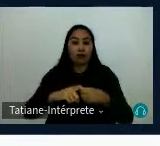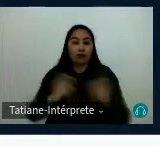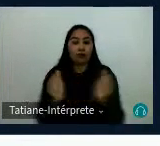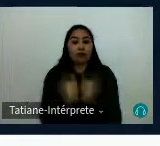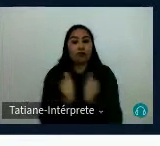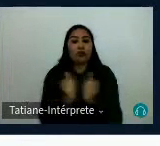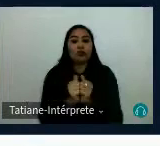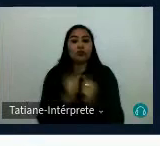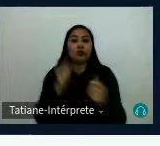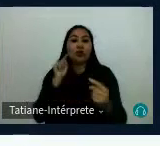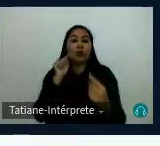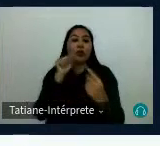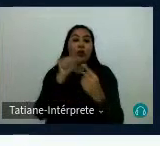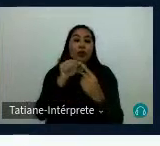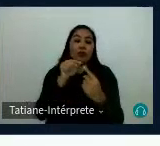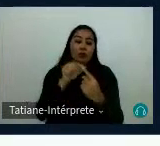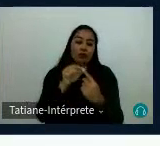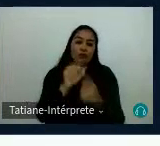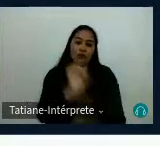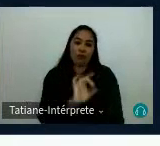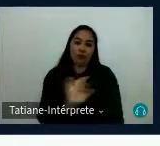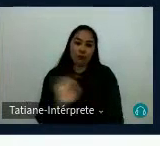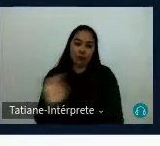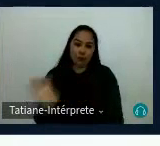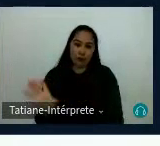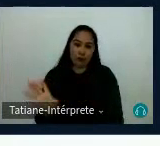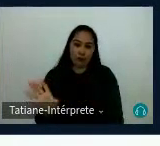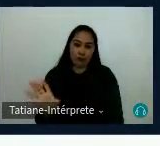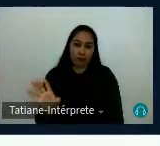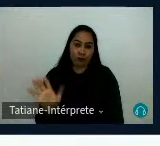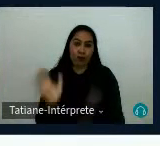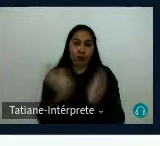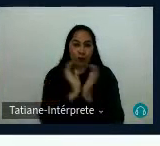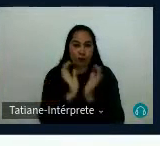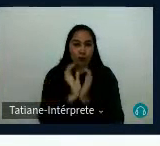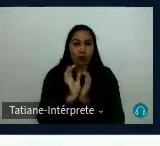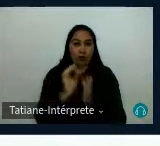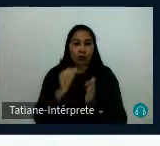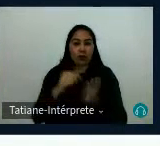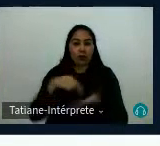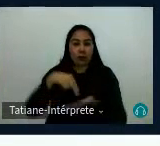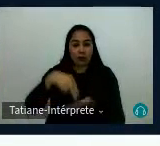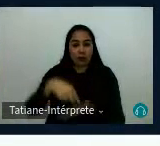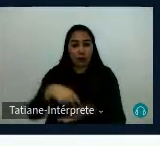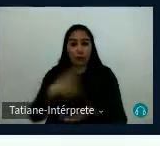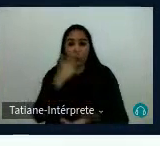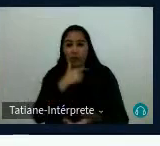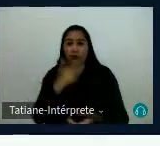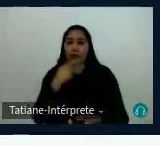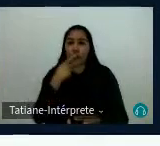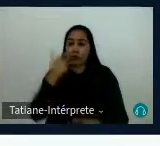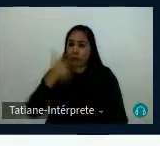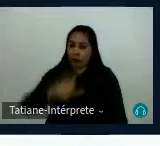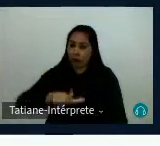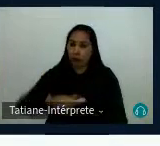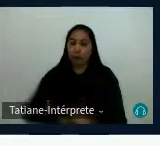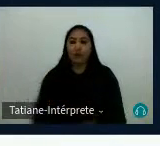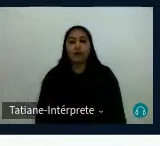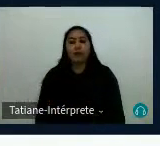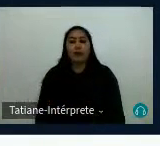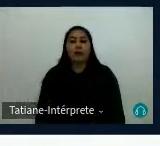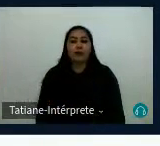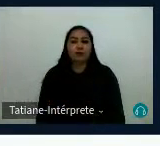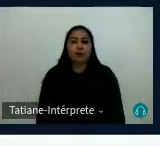são essas? Eu acho que vale a pena, né? O Marcos apresentou, mas acho que vale a pena retomar nesse momento. Pode passar.